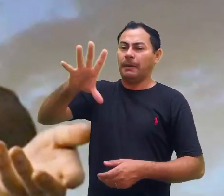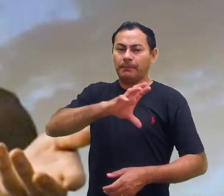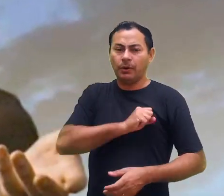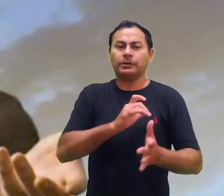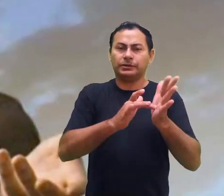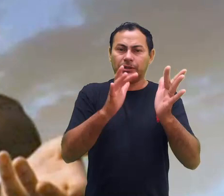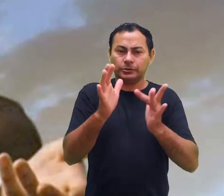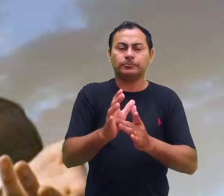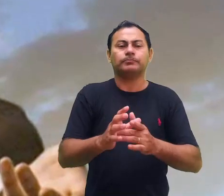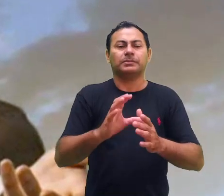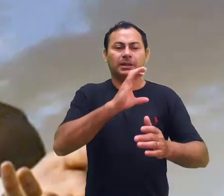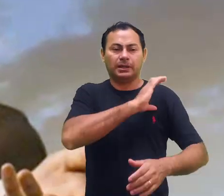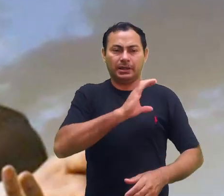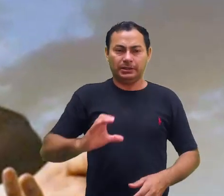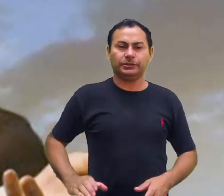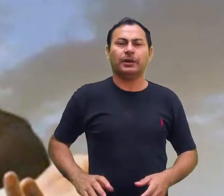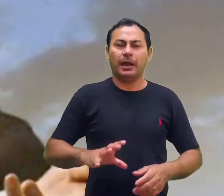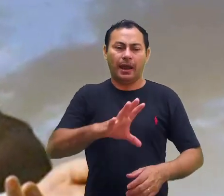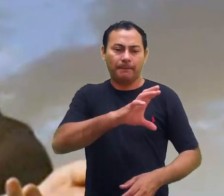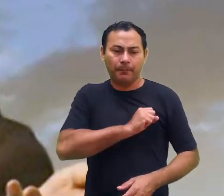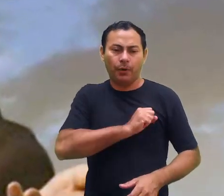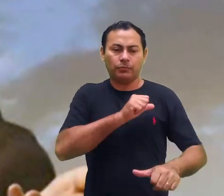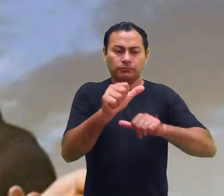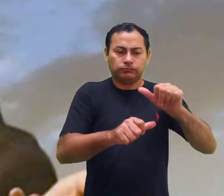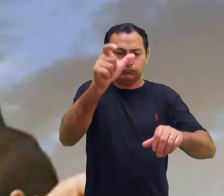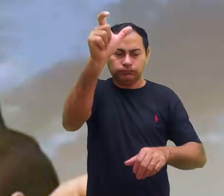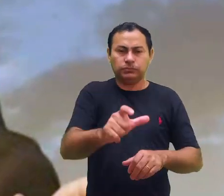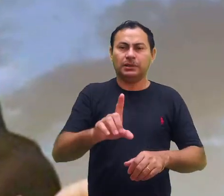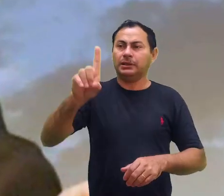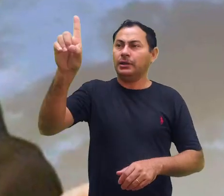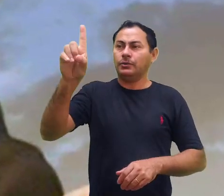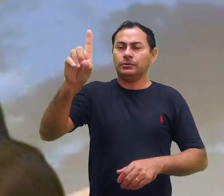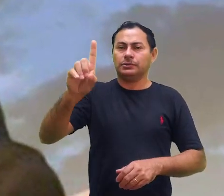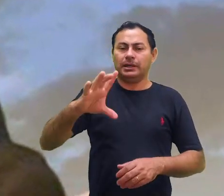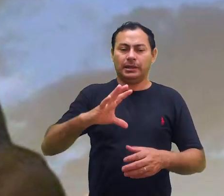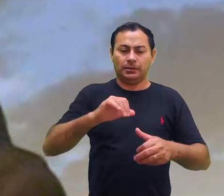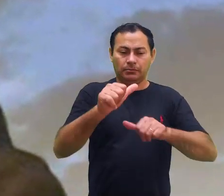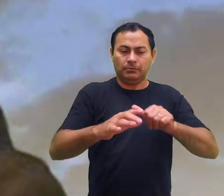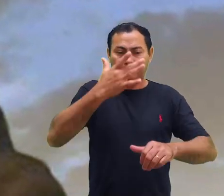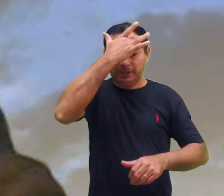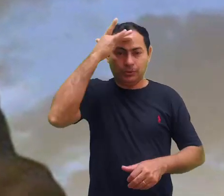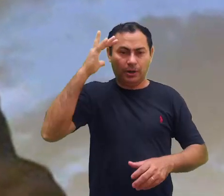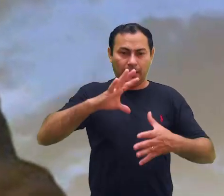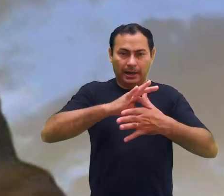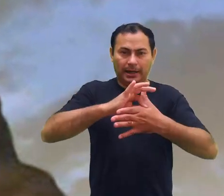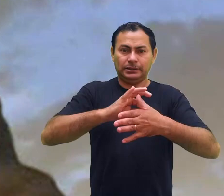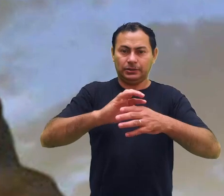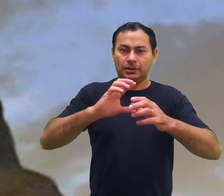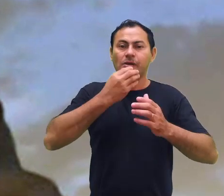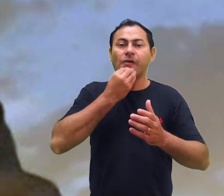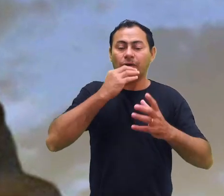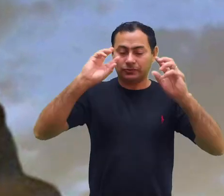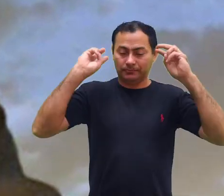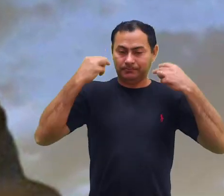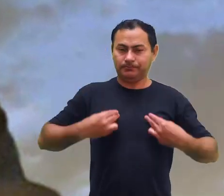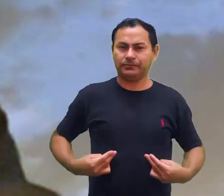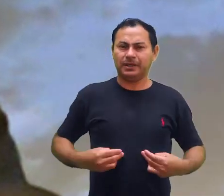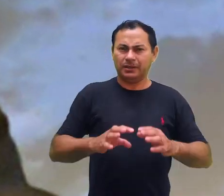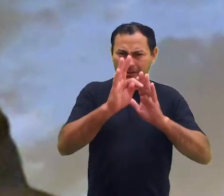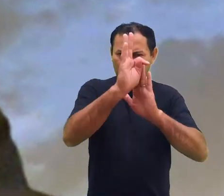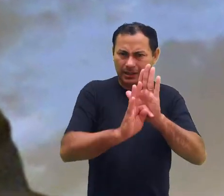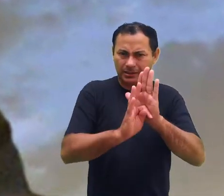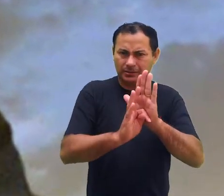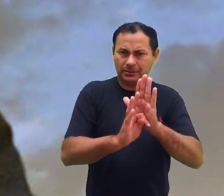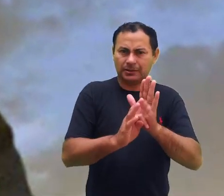é amor. Então Jesus Cristo é o amor encarnado. Deus em carne e osso. Então é isso? Você já leu os textos da Bíblia